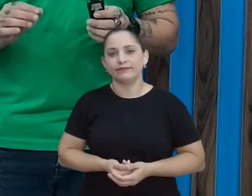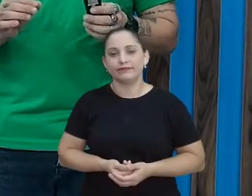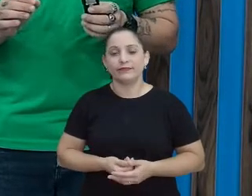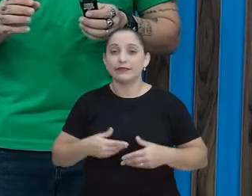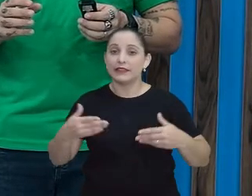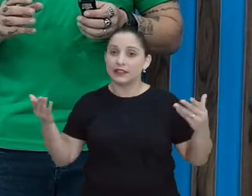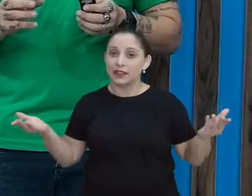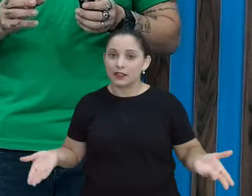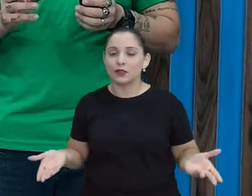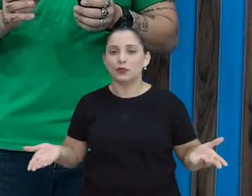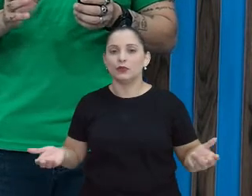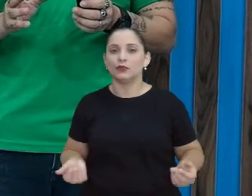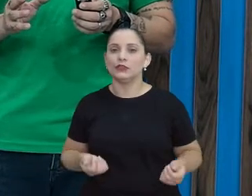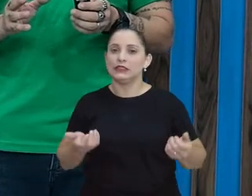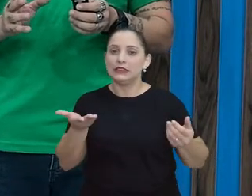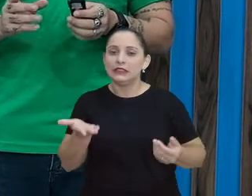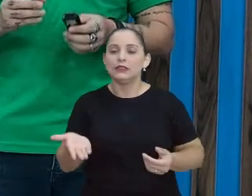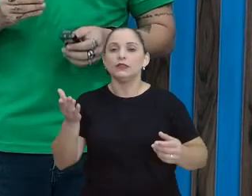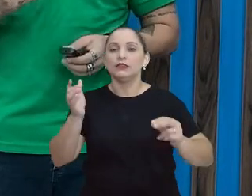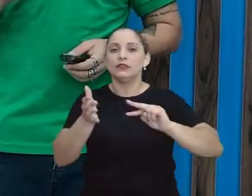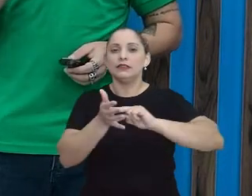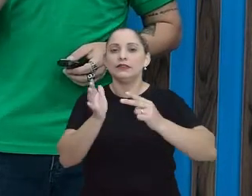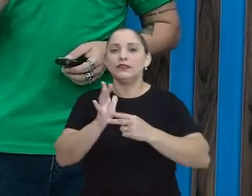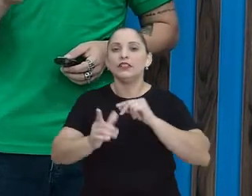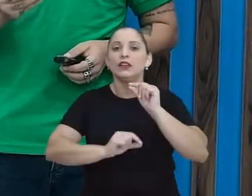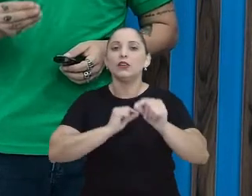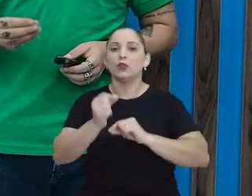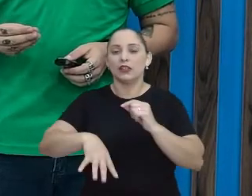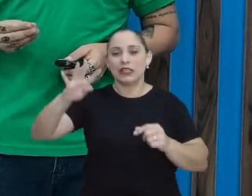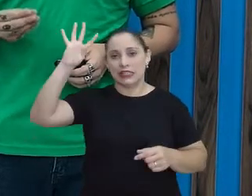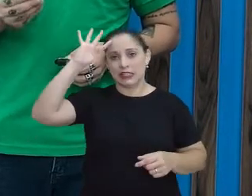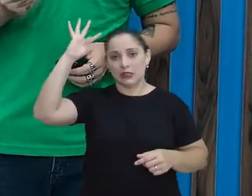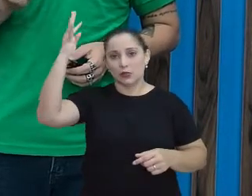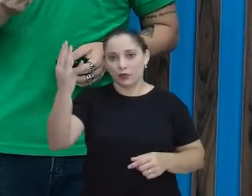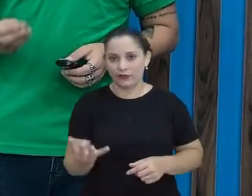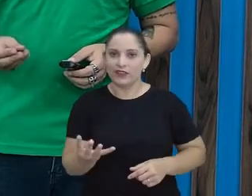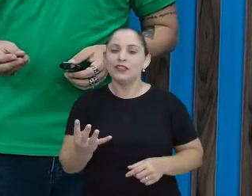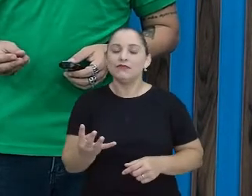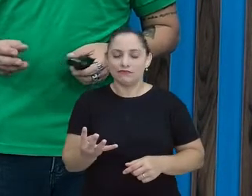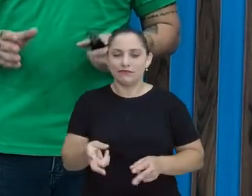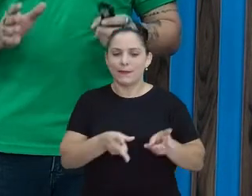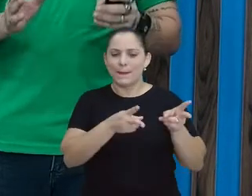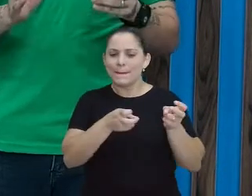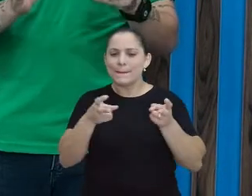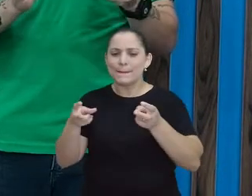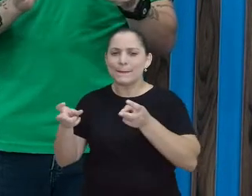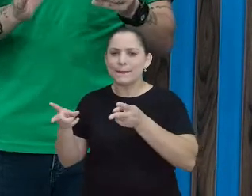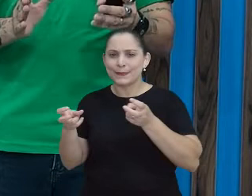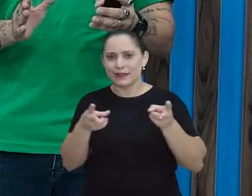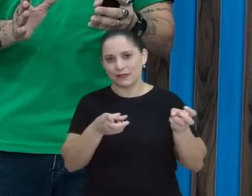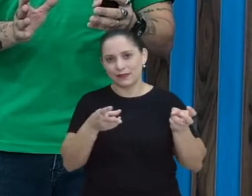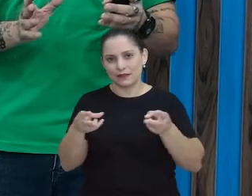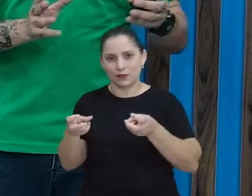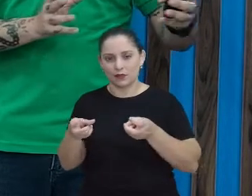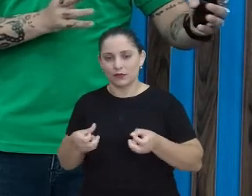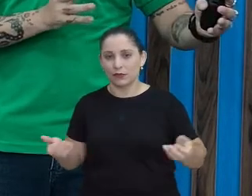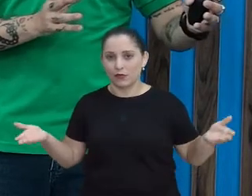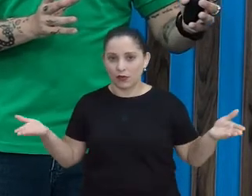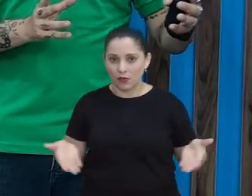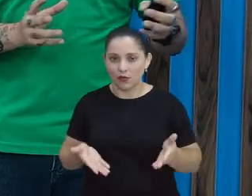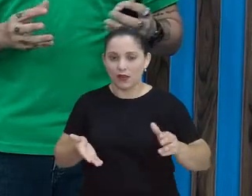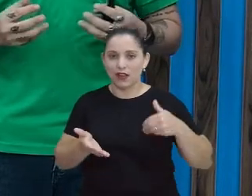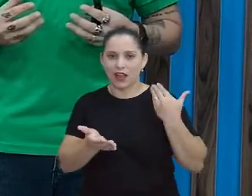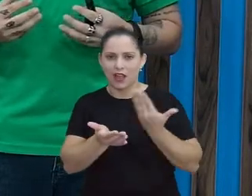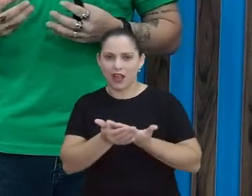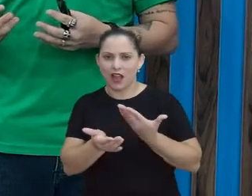isso como a palavra que o professor Pedro usou, né? Ou seja, resolver de forma intuitiva, né? Então, essa primeira parte da aula a gente